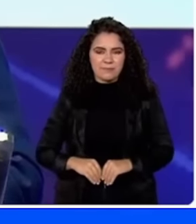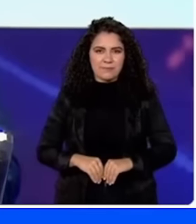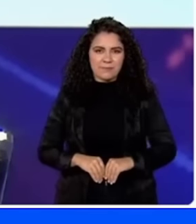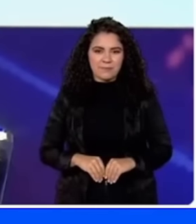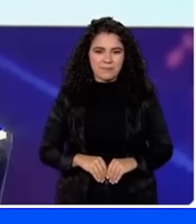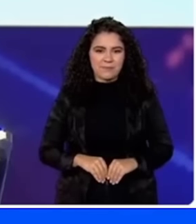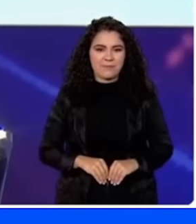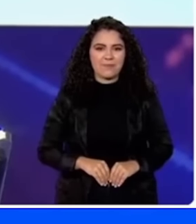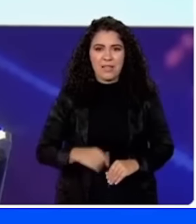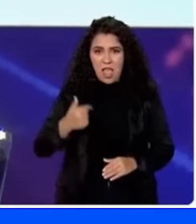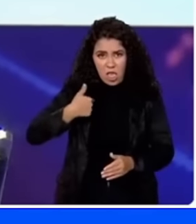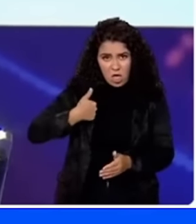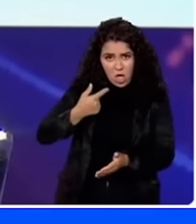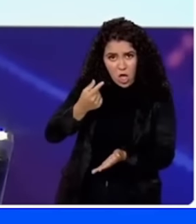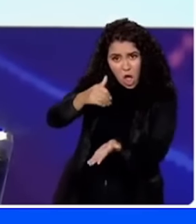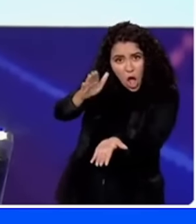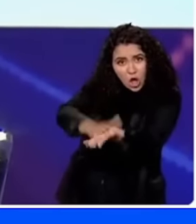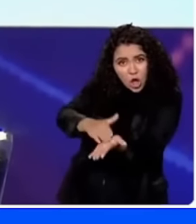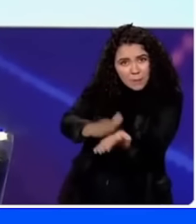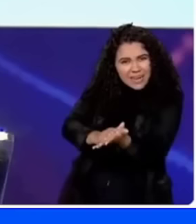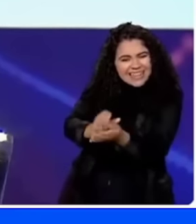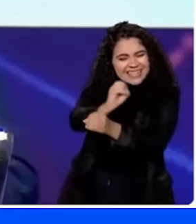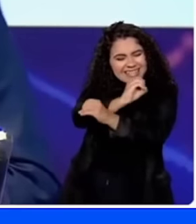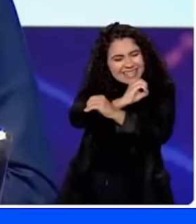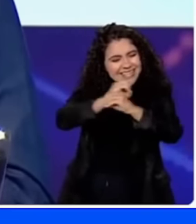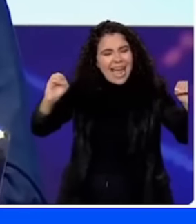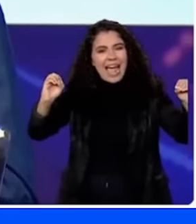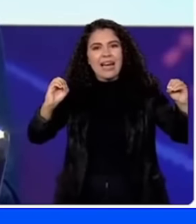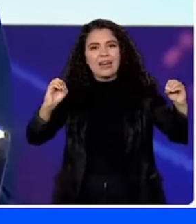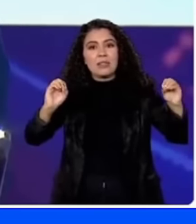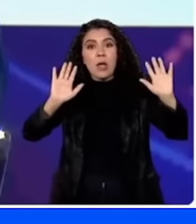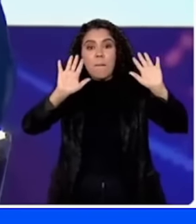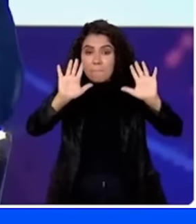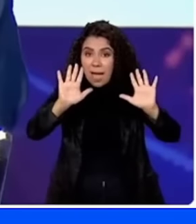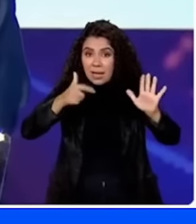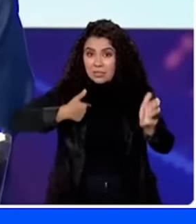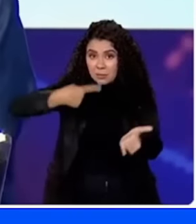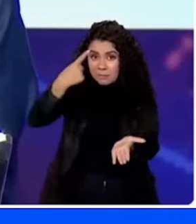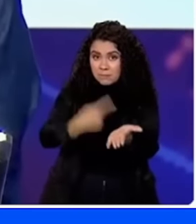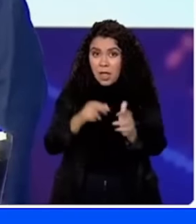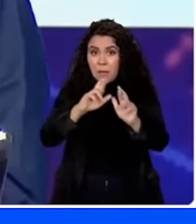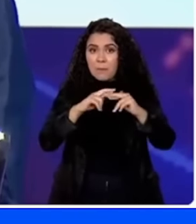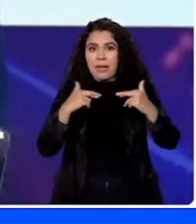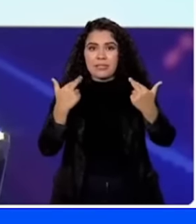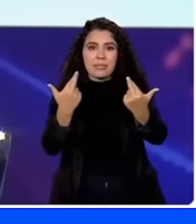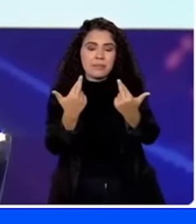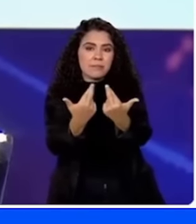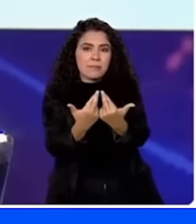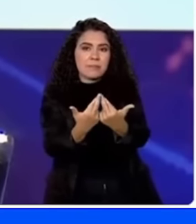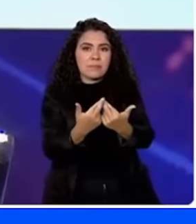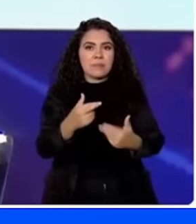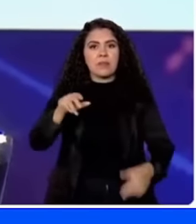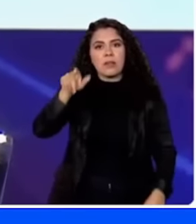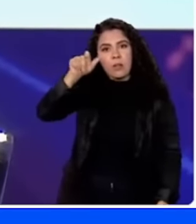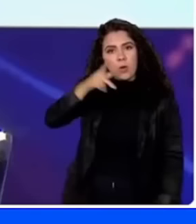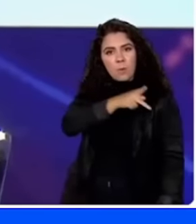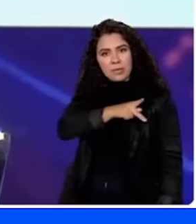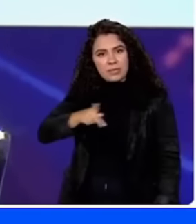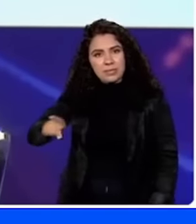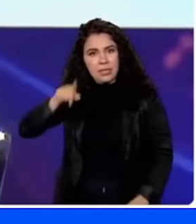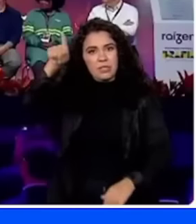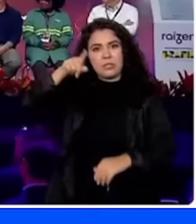que não vai cobrar nada de vocês. Mas quando eu me reuni com Biden, quando eu me reuni com Xi